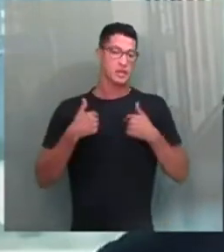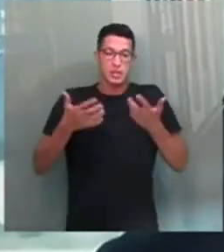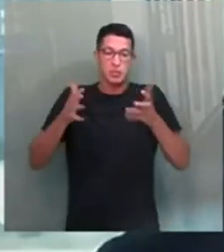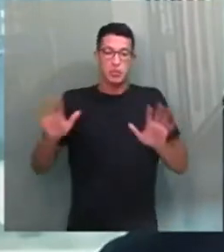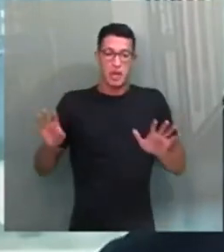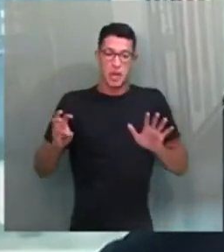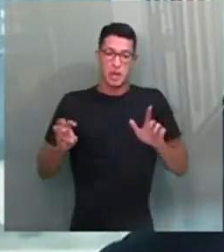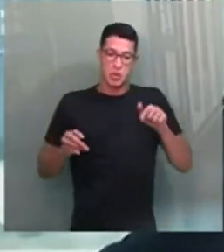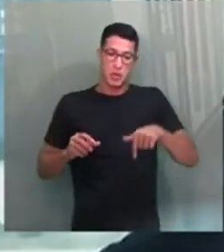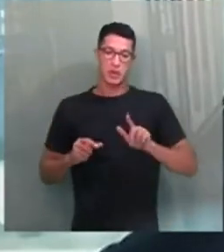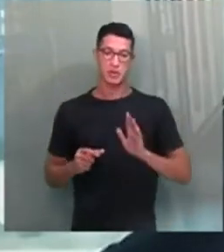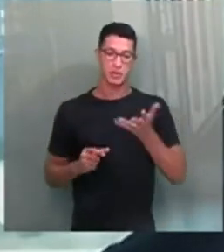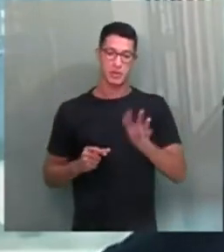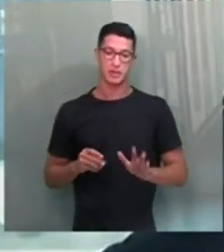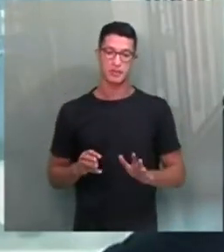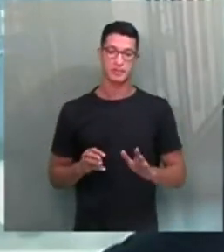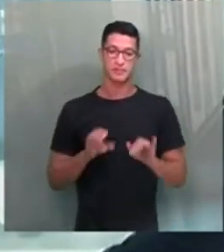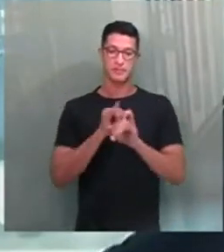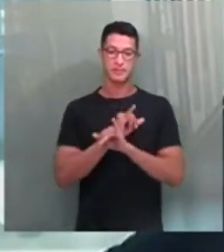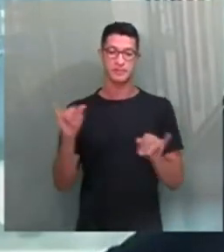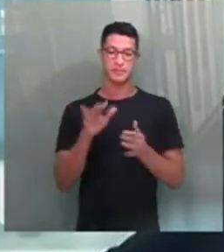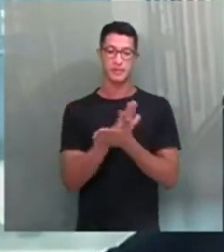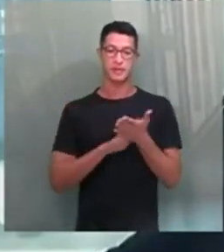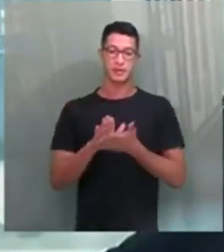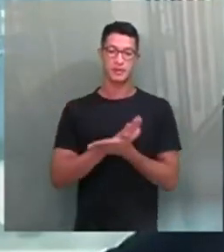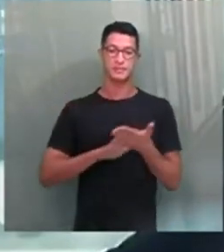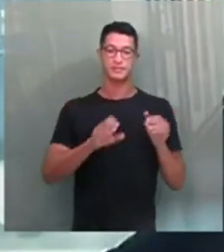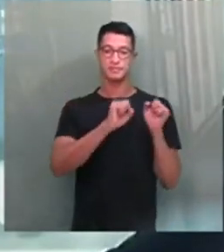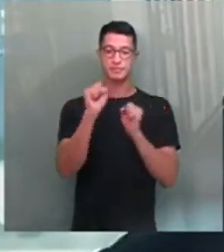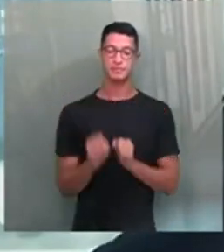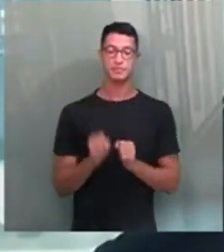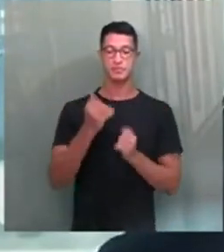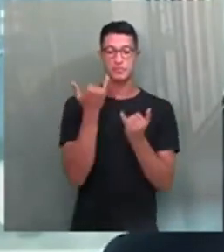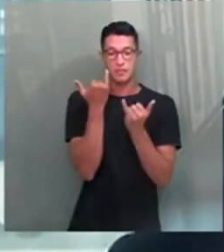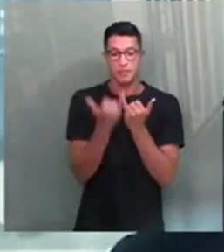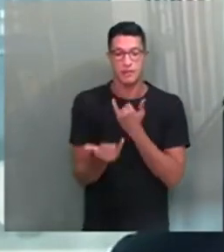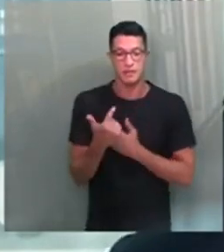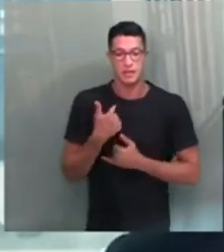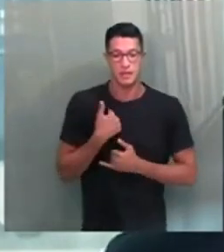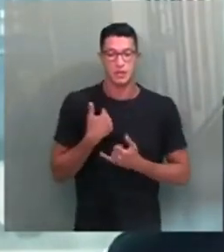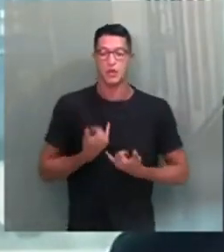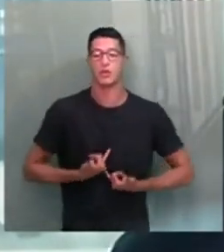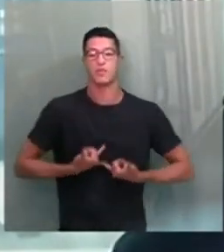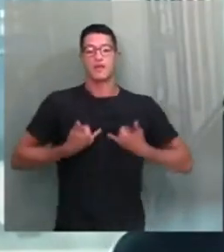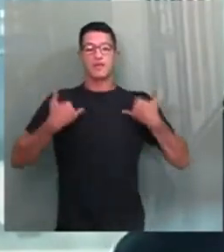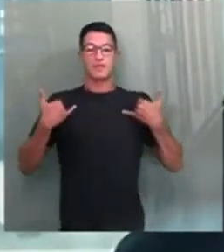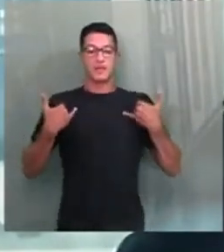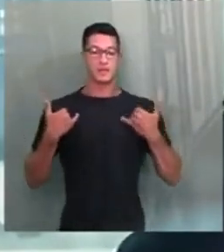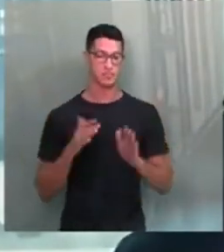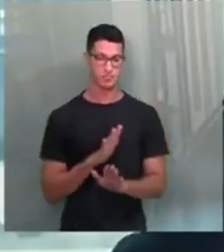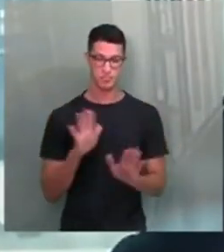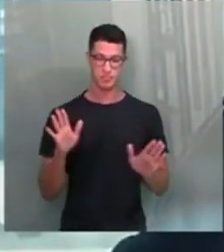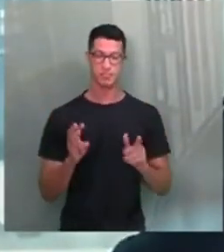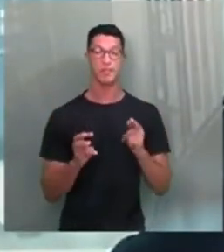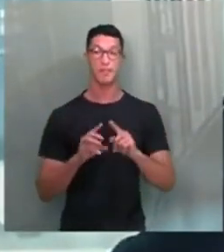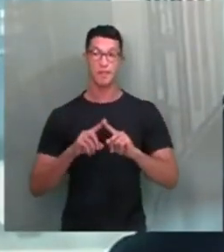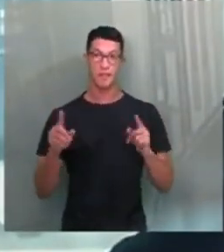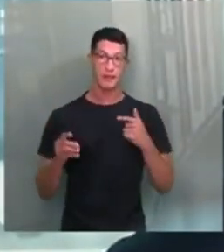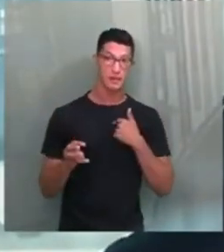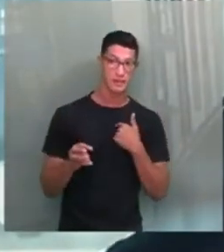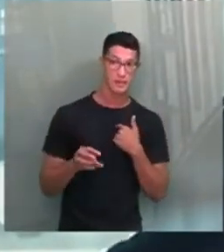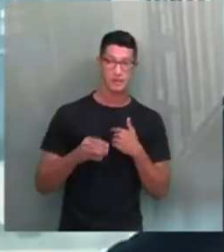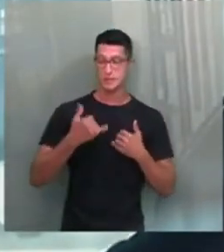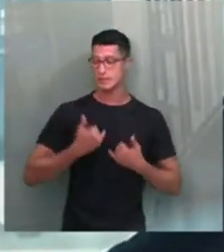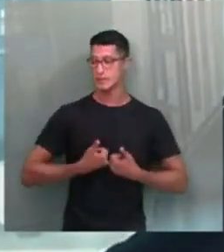aqui dizer nada que possa parecer que eu estou me envaidecendo, que estou me orgulhando. Mas eu tenho